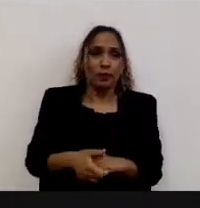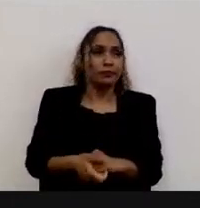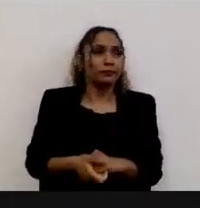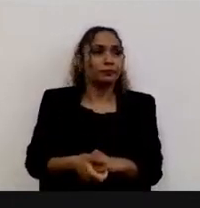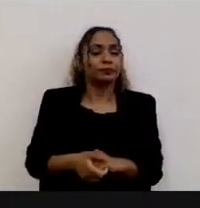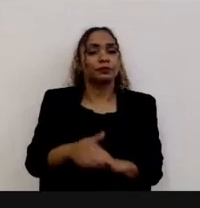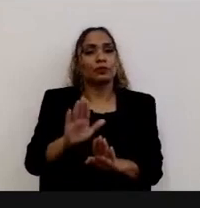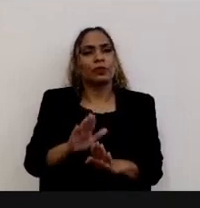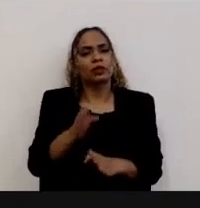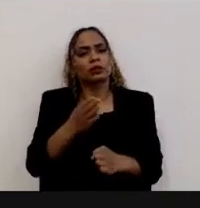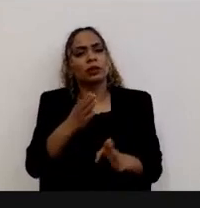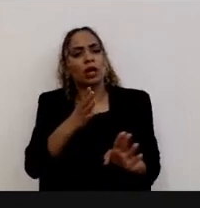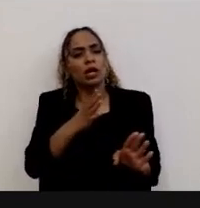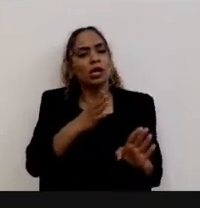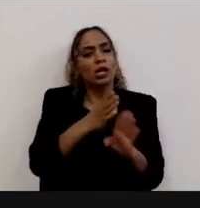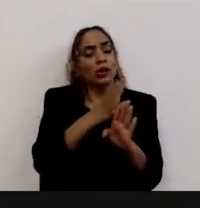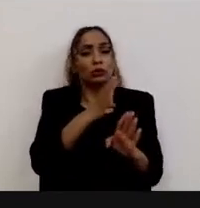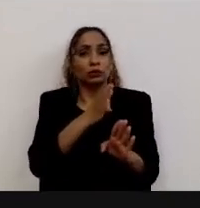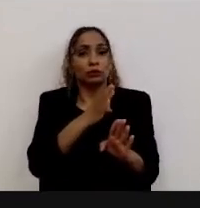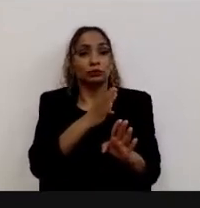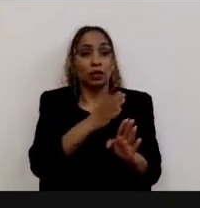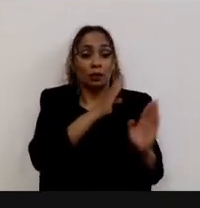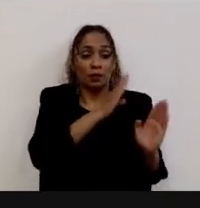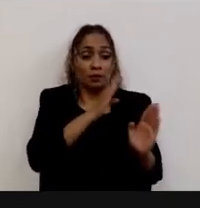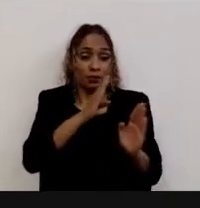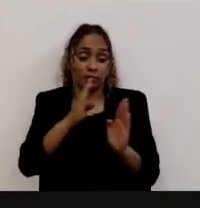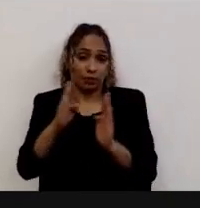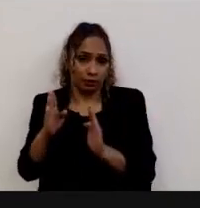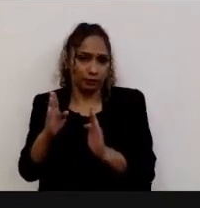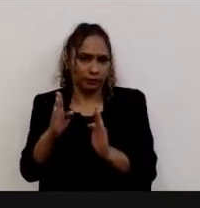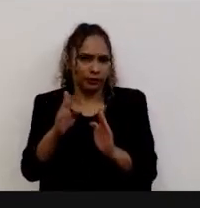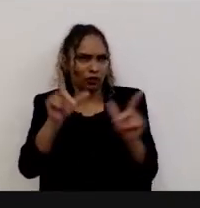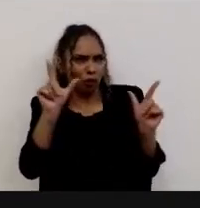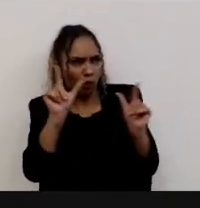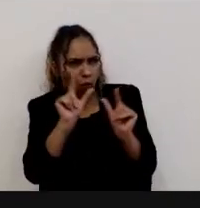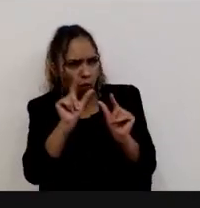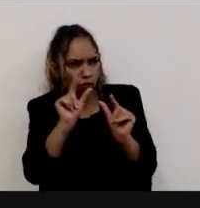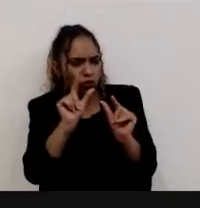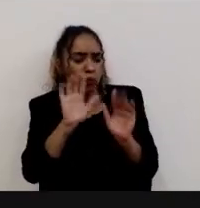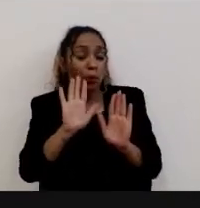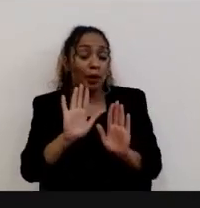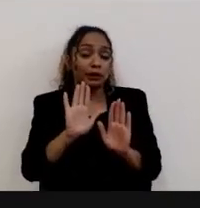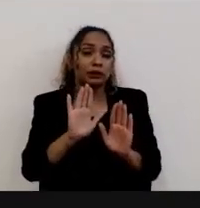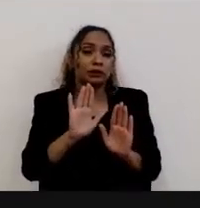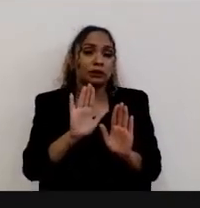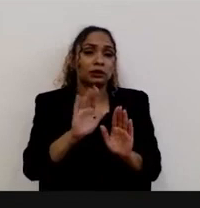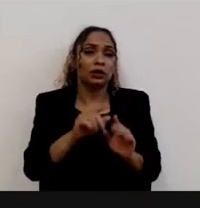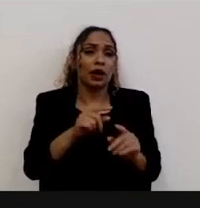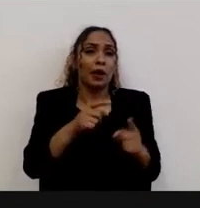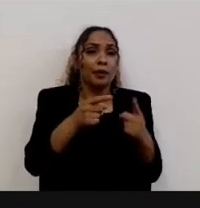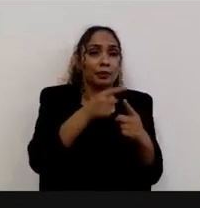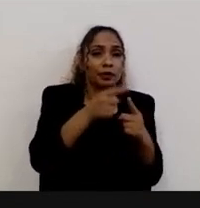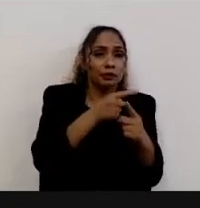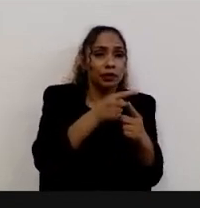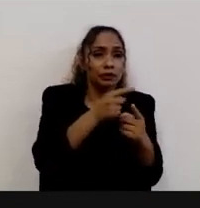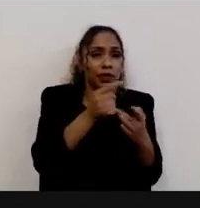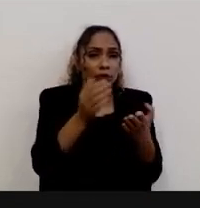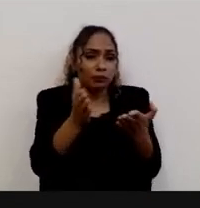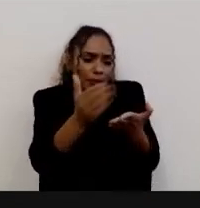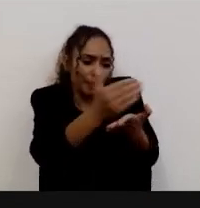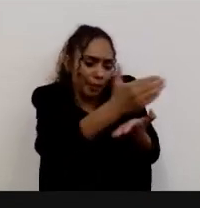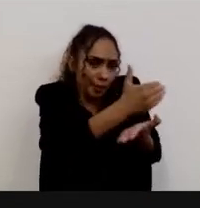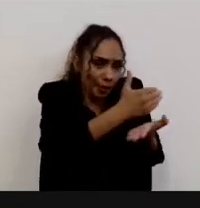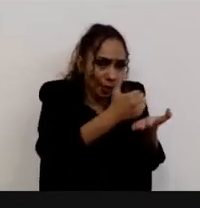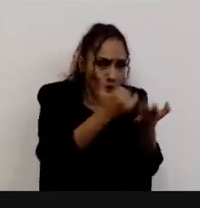Para conseguir fazer isso, a gente passa pelas seguintes etapas. Ficou um pouco escuro aqui, mas... Então, primeiro tem a fase de coleta de dados,